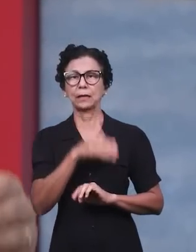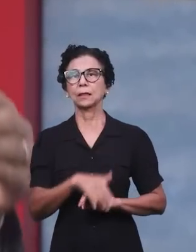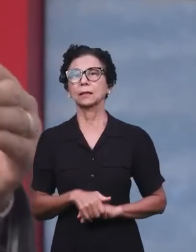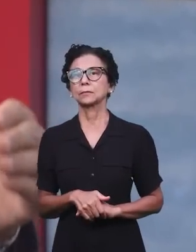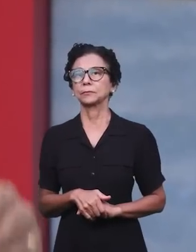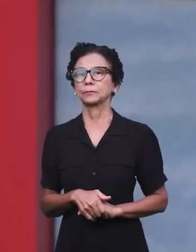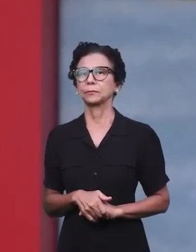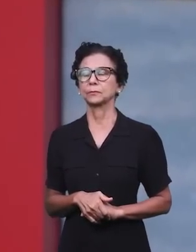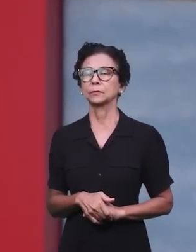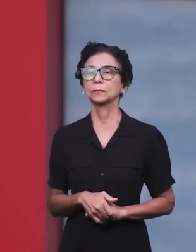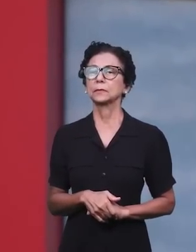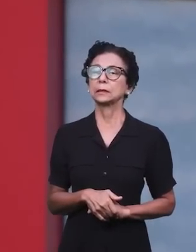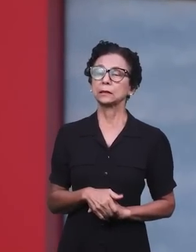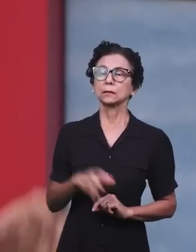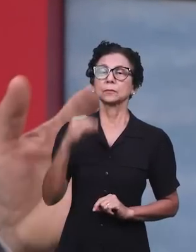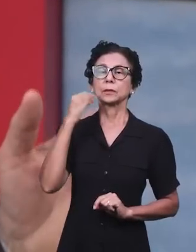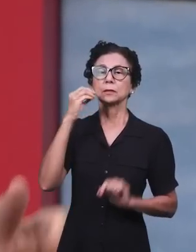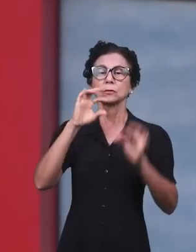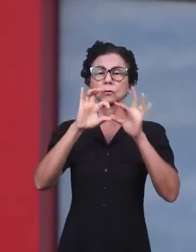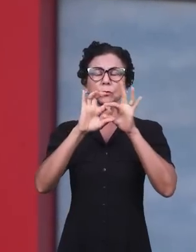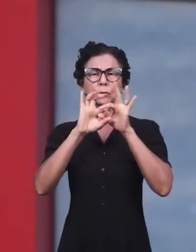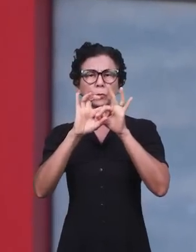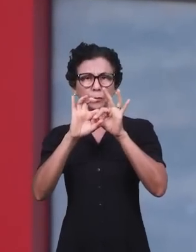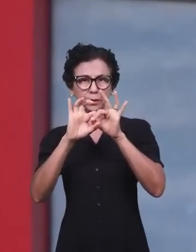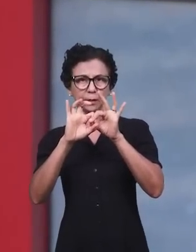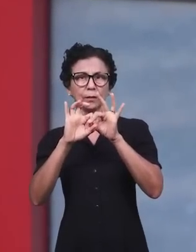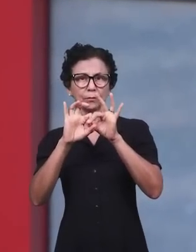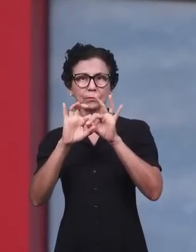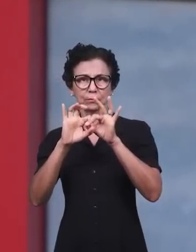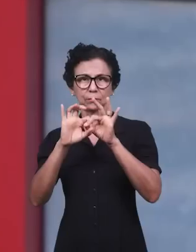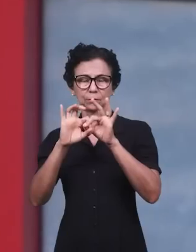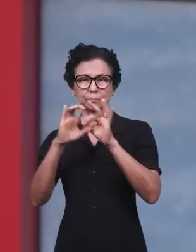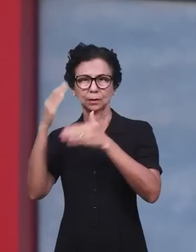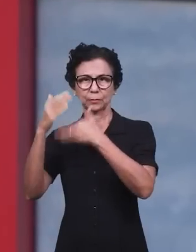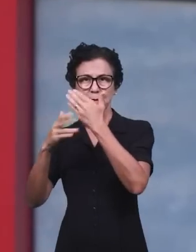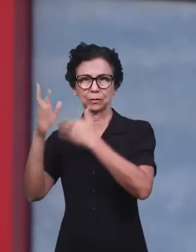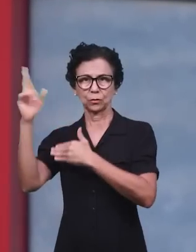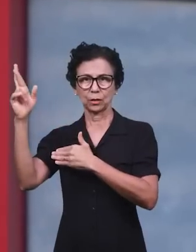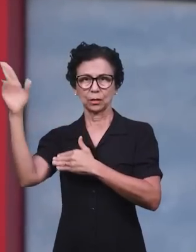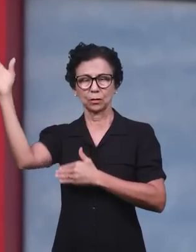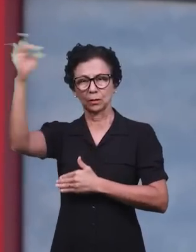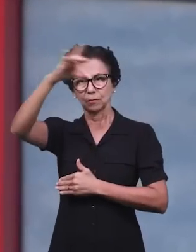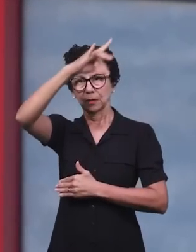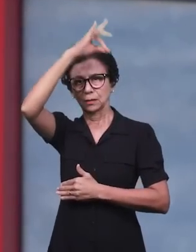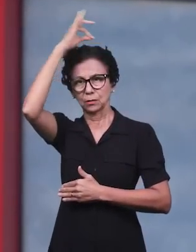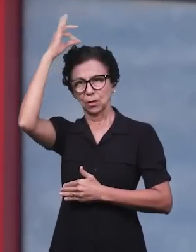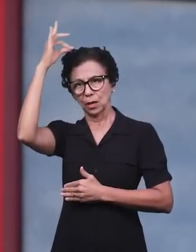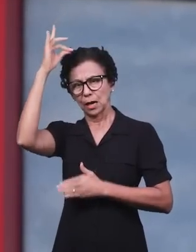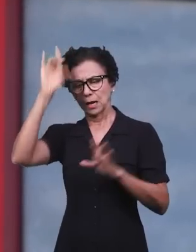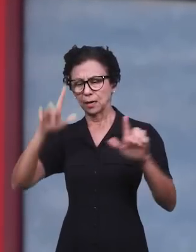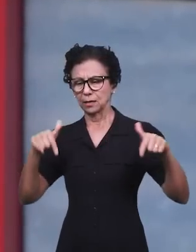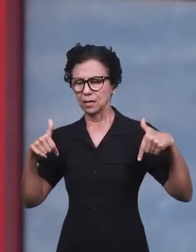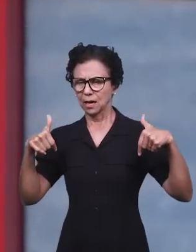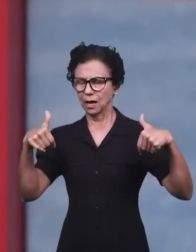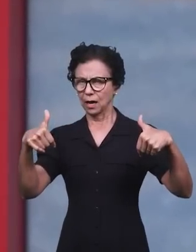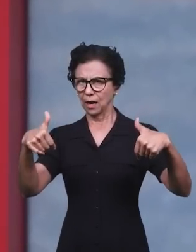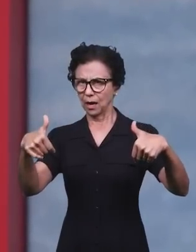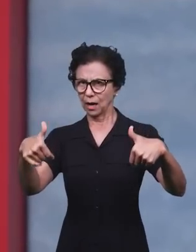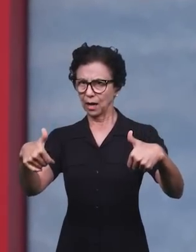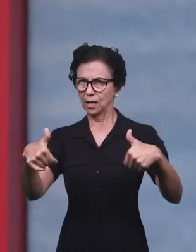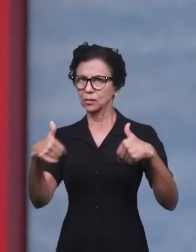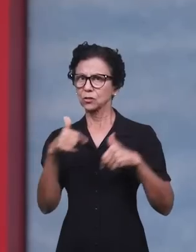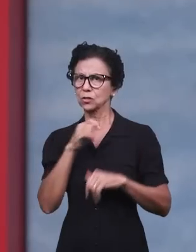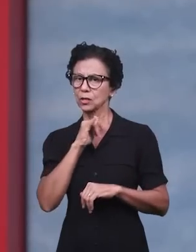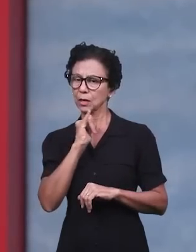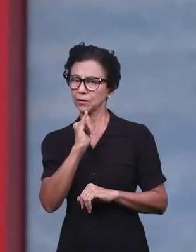da comunhão com o Senhor. Na comunhão com o Senhor, o Espírito Santo tem liberdade para agir e para nos